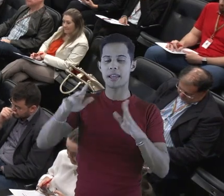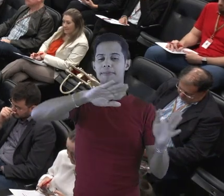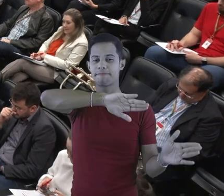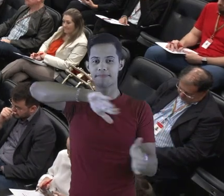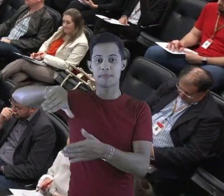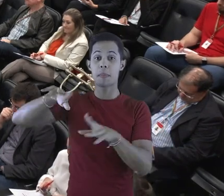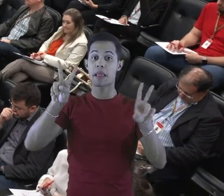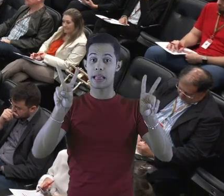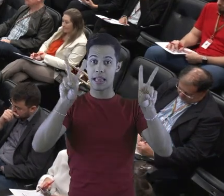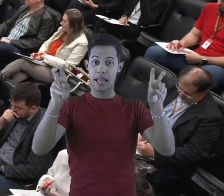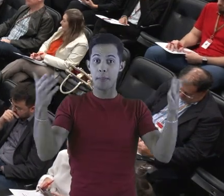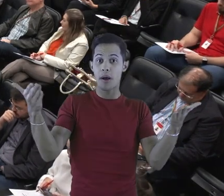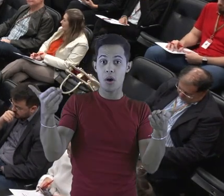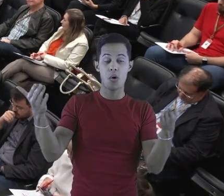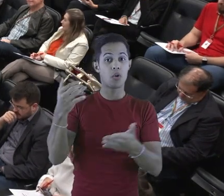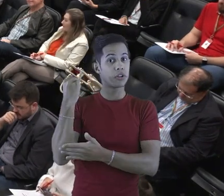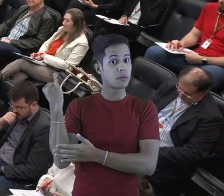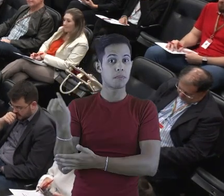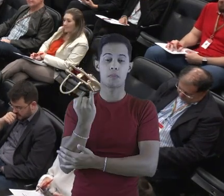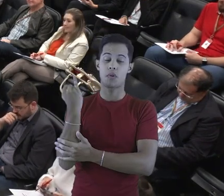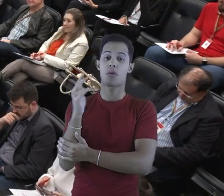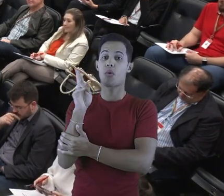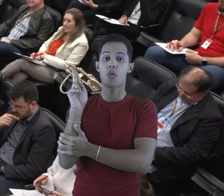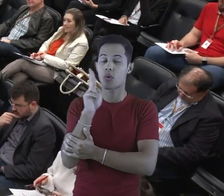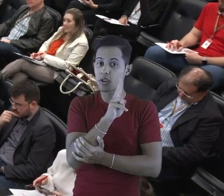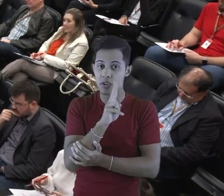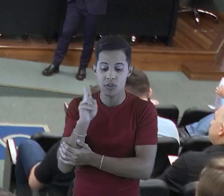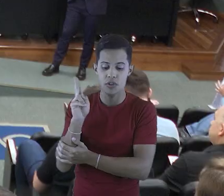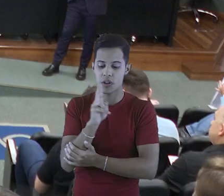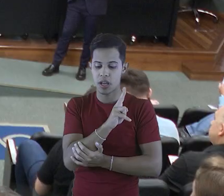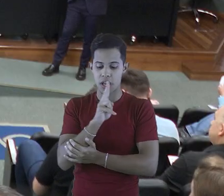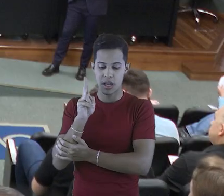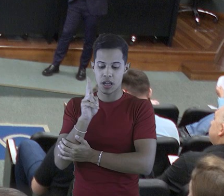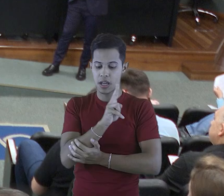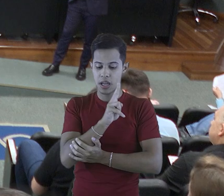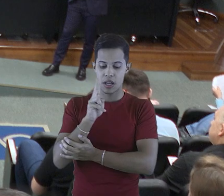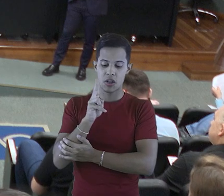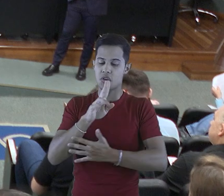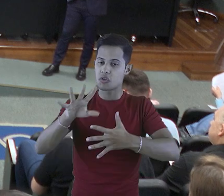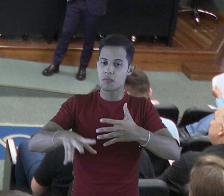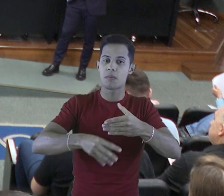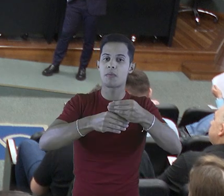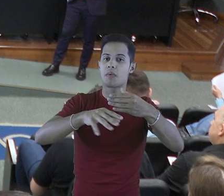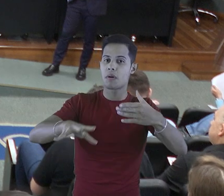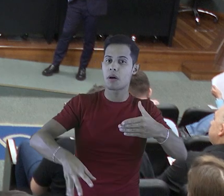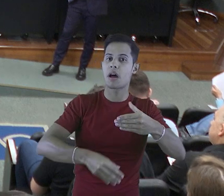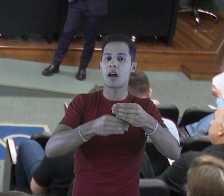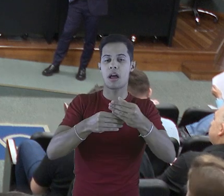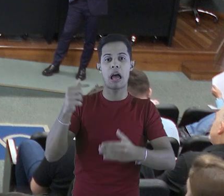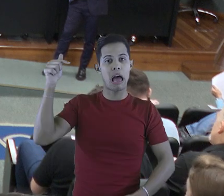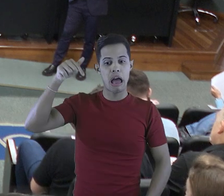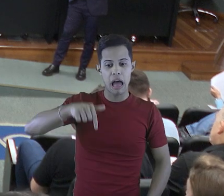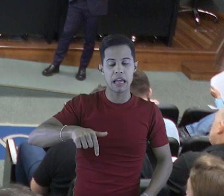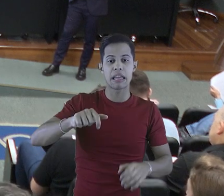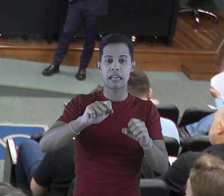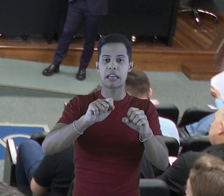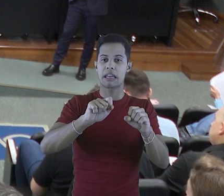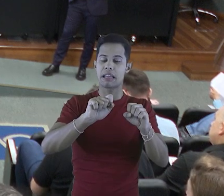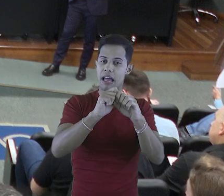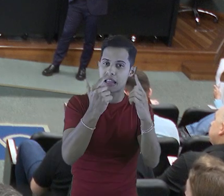tão relevante e importante, urgente, que se faz de sua implantação, especialmente aqui na LESC,